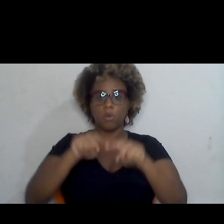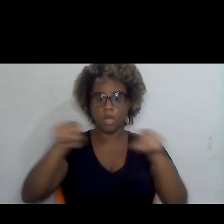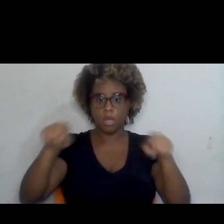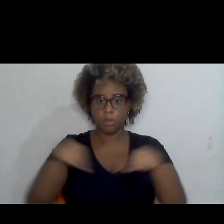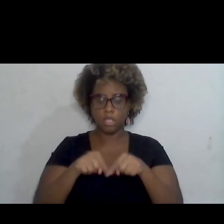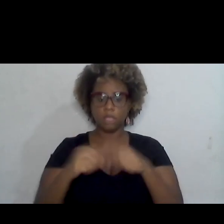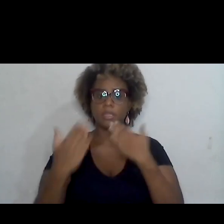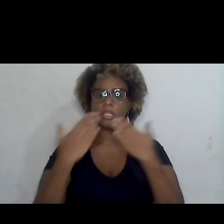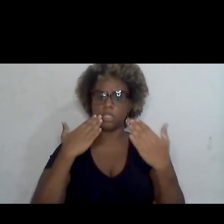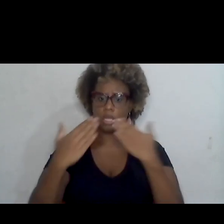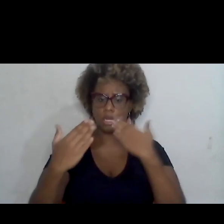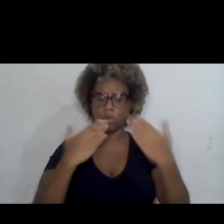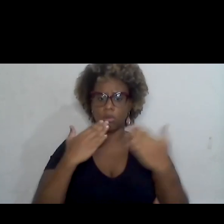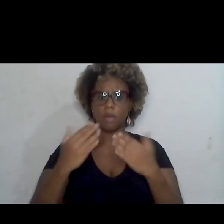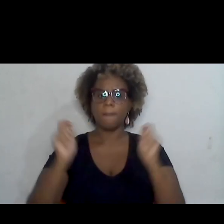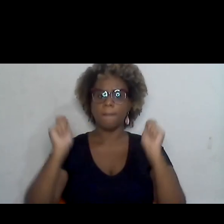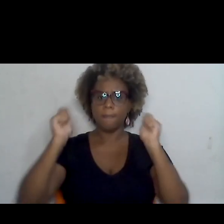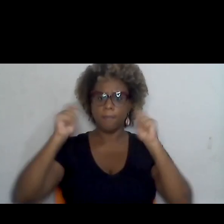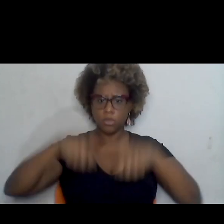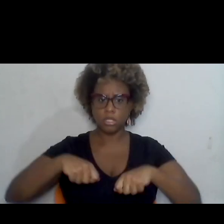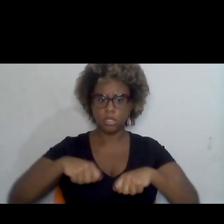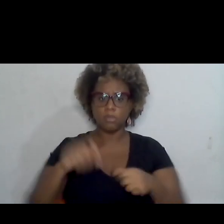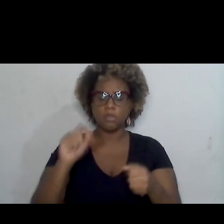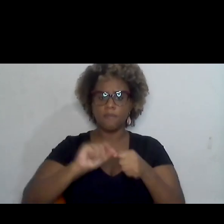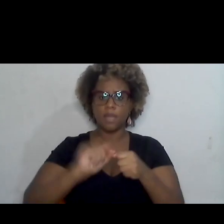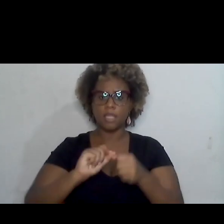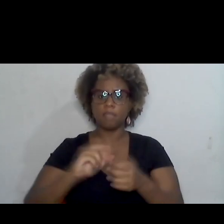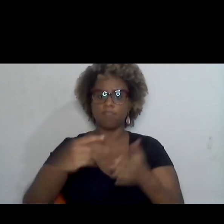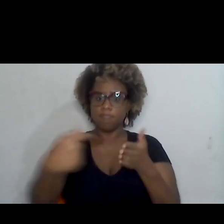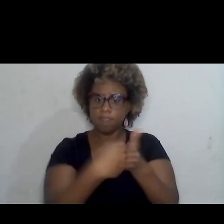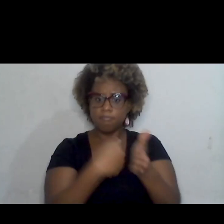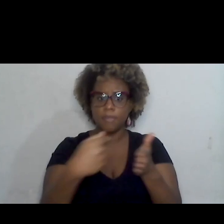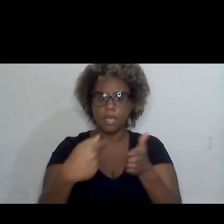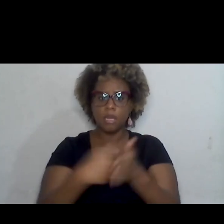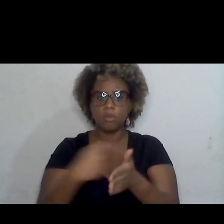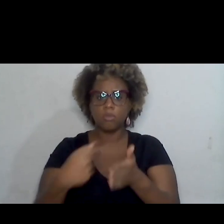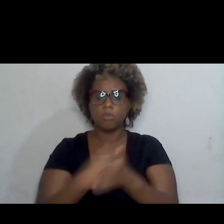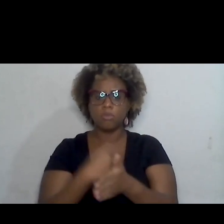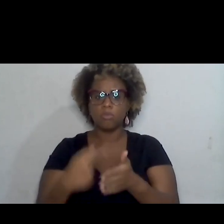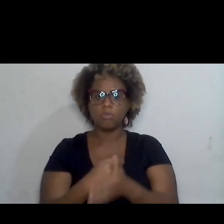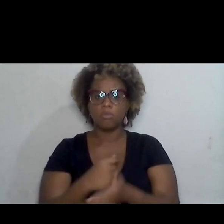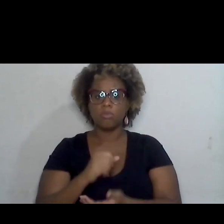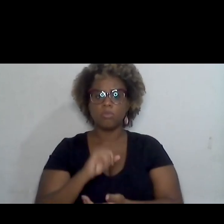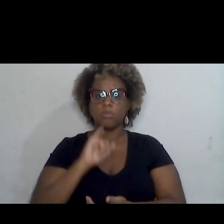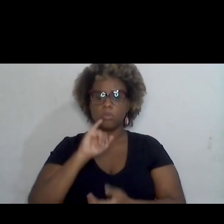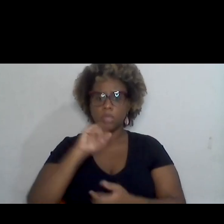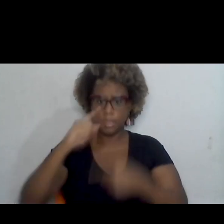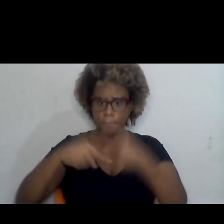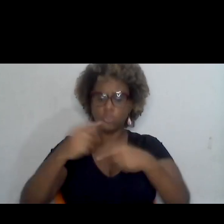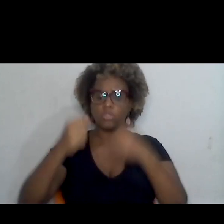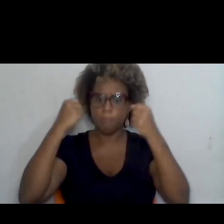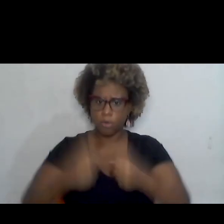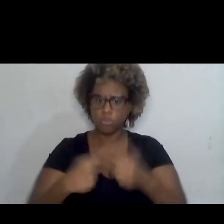for possível, respondendo as perguntas que vieram pelo chat. Quem não se sentir contemplado, por favor, depois mande a sua pergunta, que ela vai